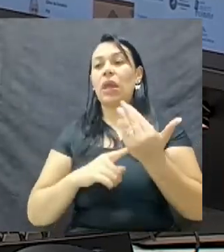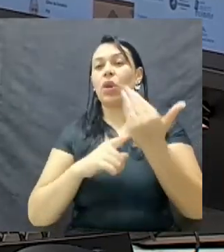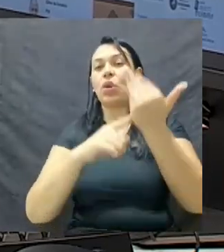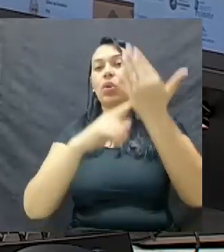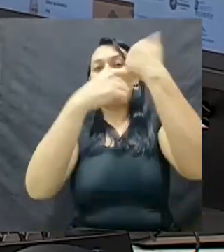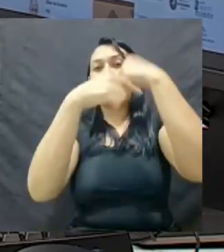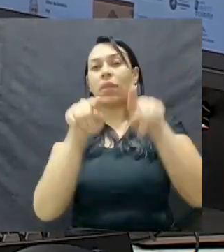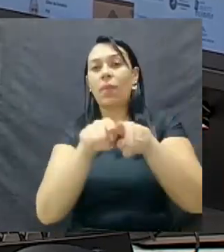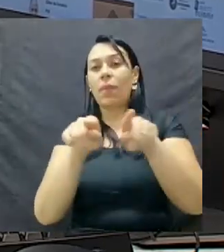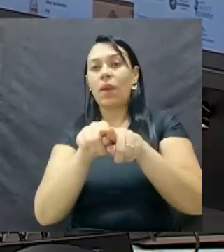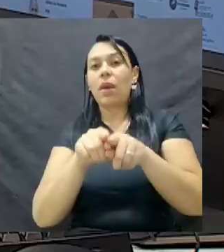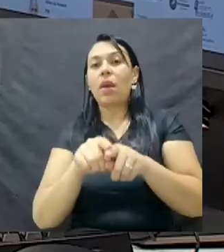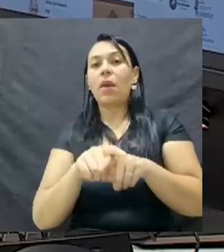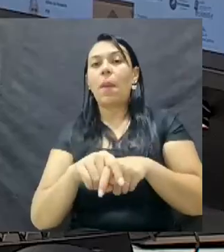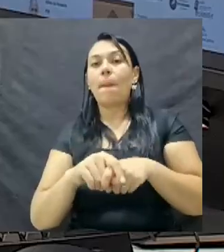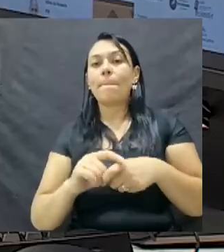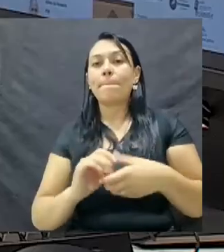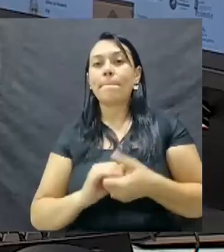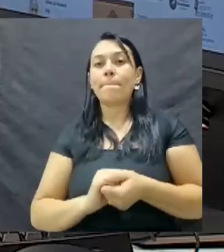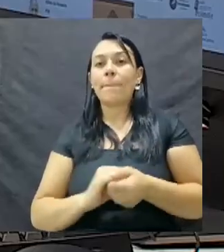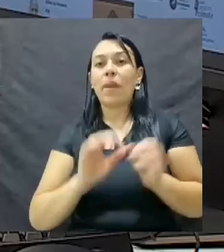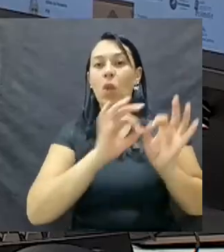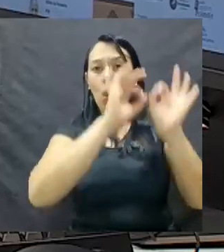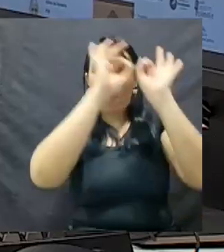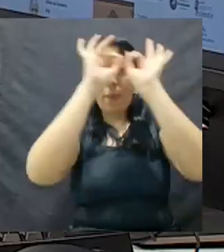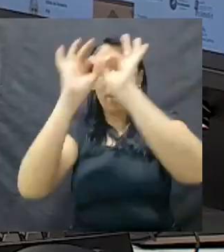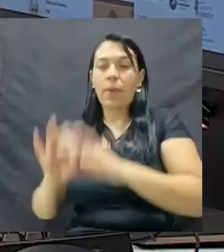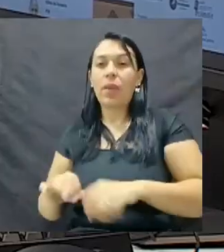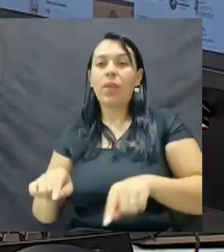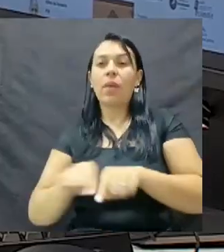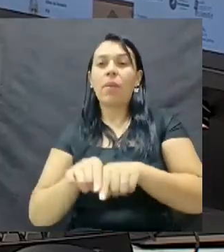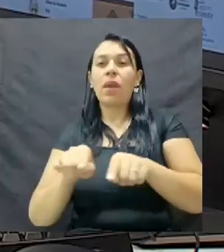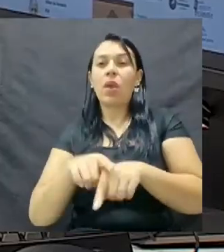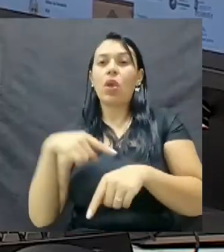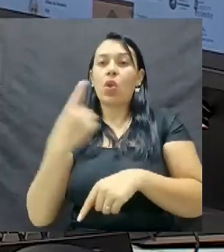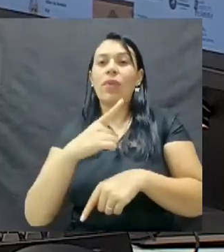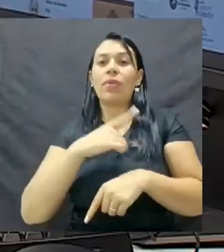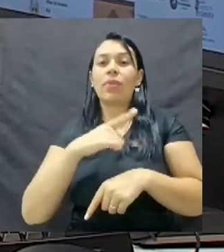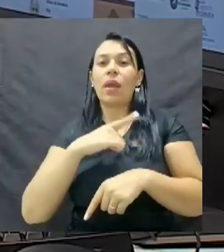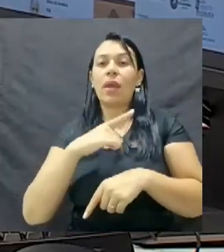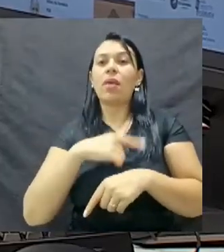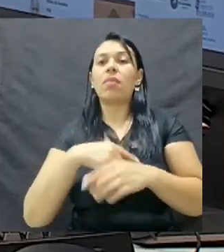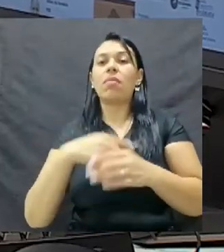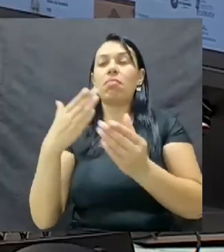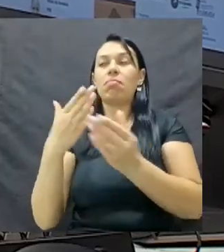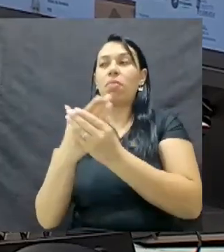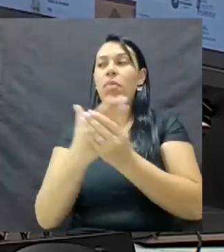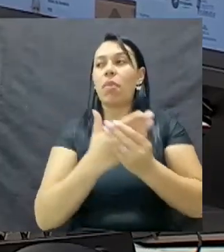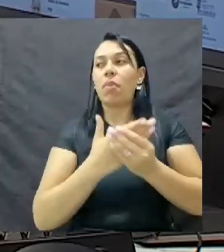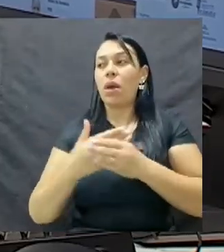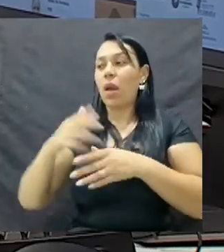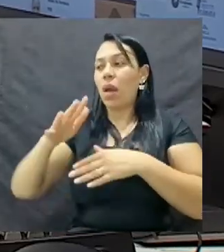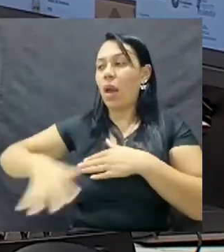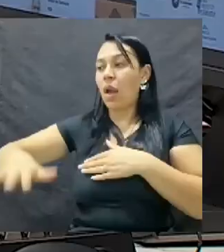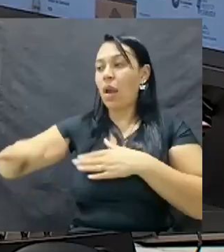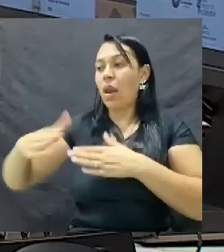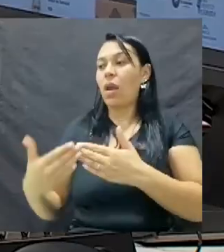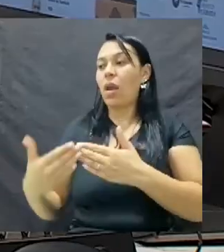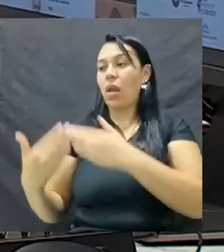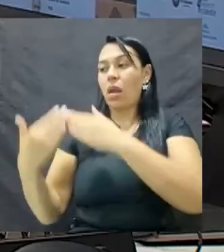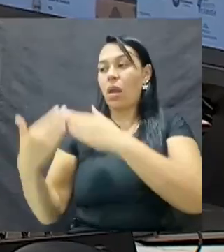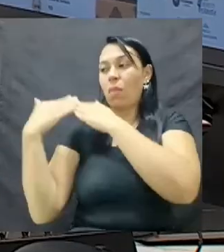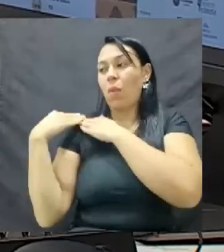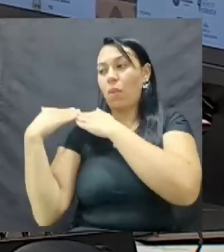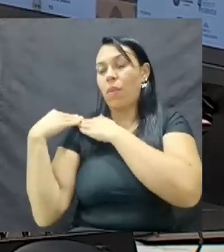nosso acompanhamento. Aqui nós temos um acervo documental, que também é um setor que se responsabiliza por isso, porque o nosso